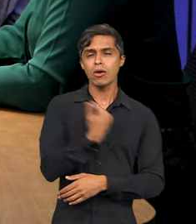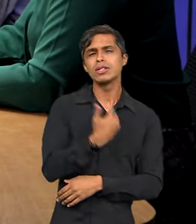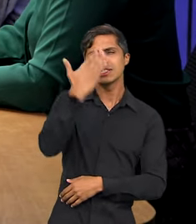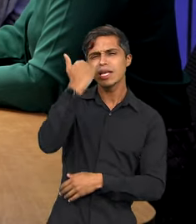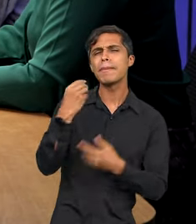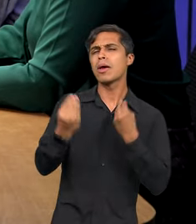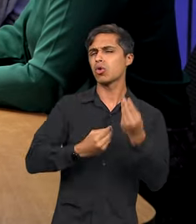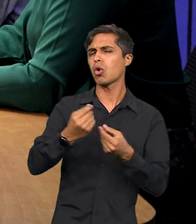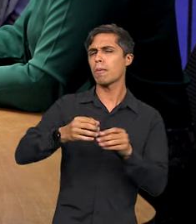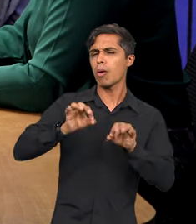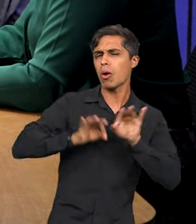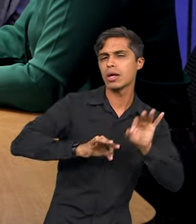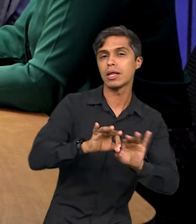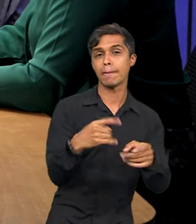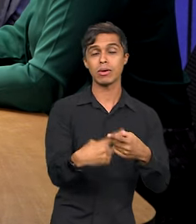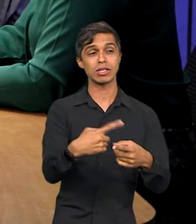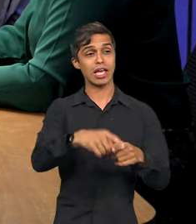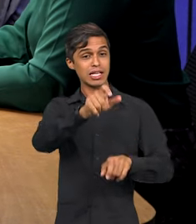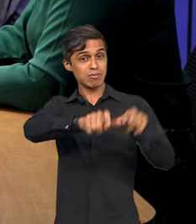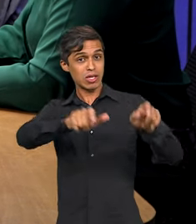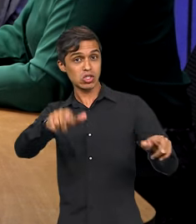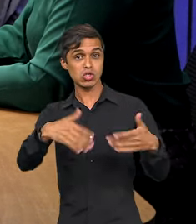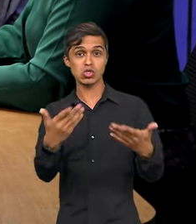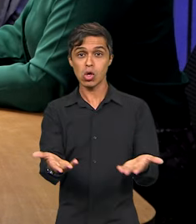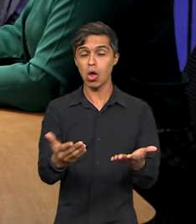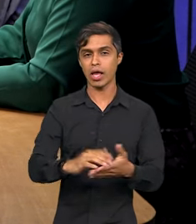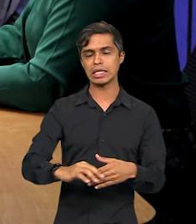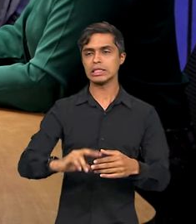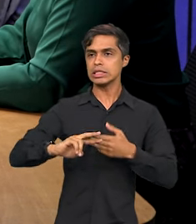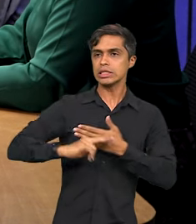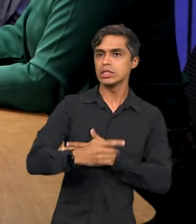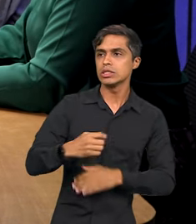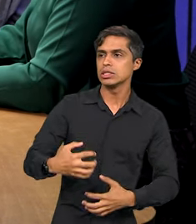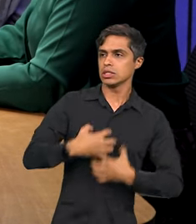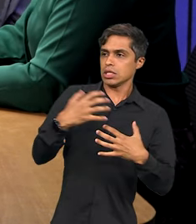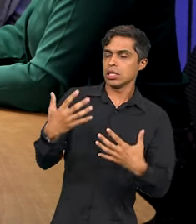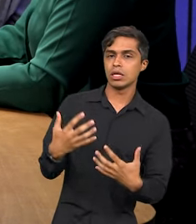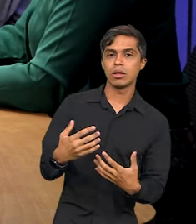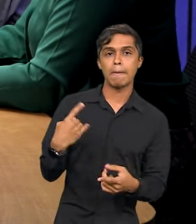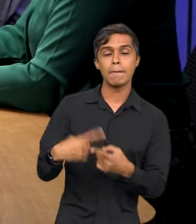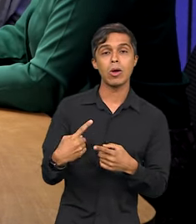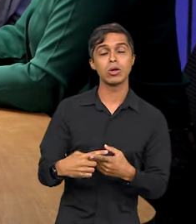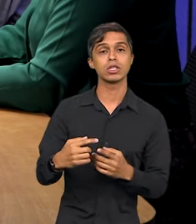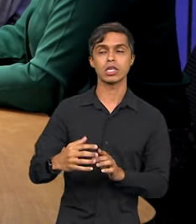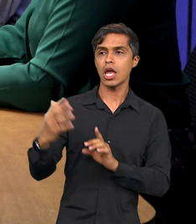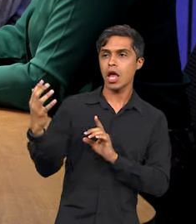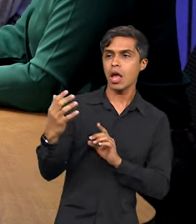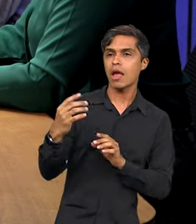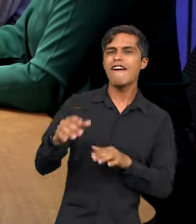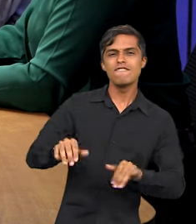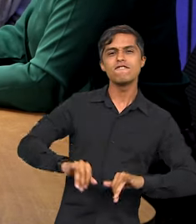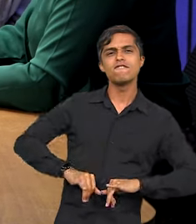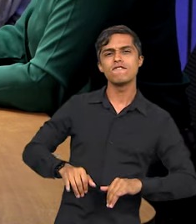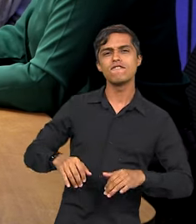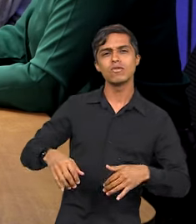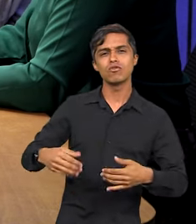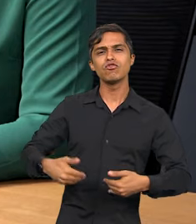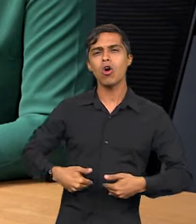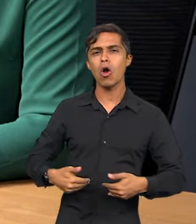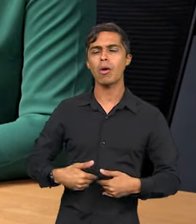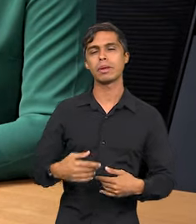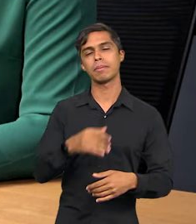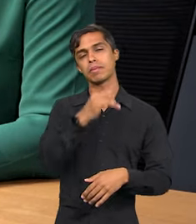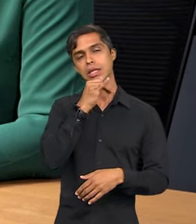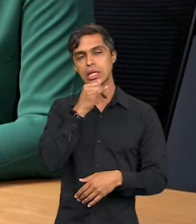fazer porque as pessoas que são mais afetadas pelas consequências das mudanças climáticas que tem a ver com a fome porque o fato de você ter